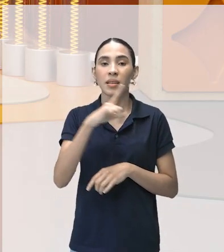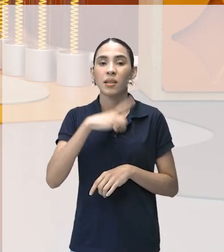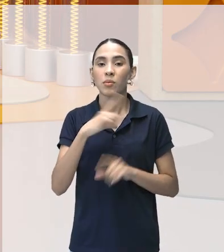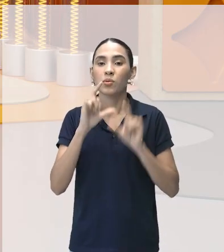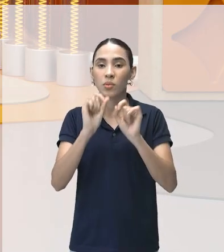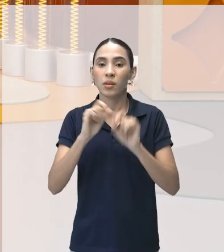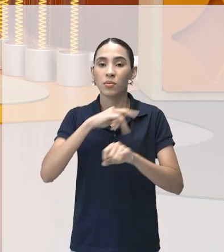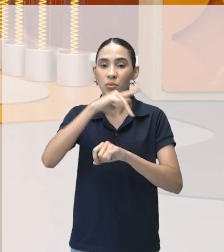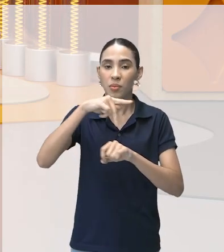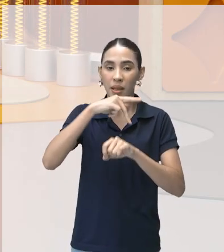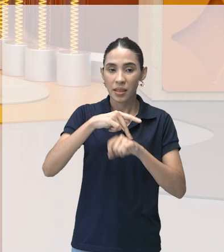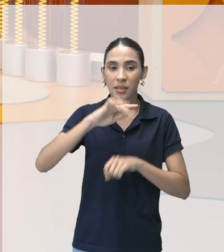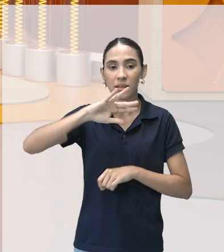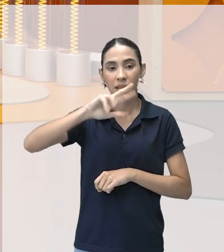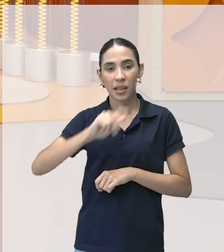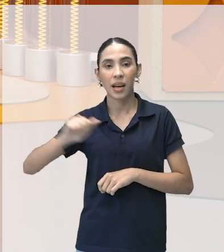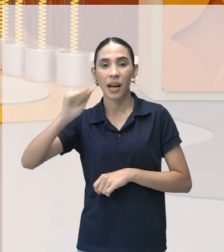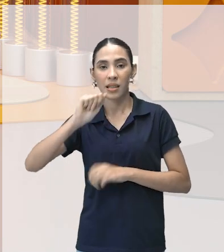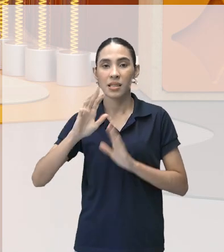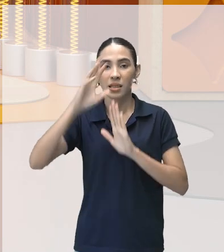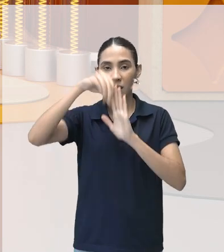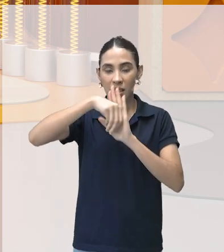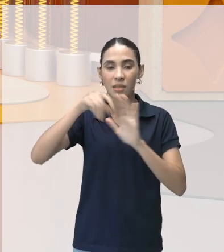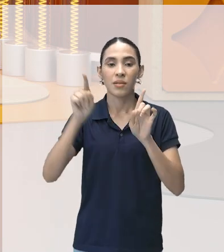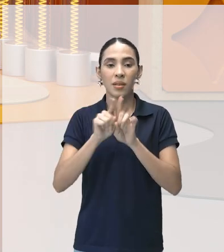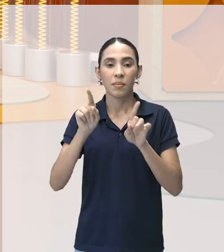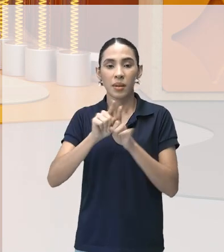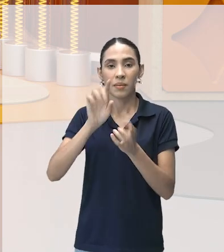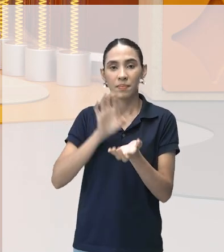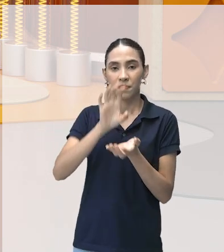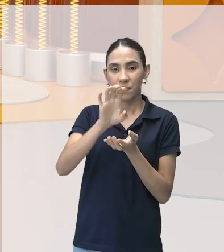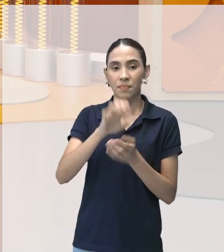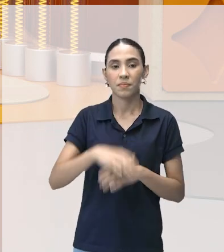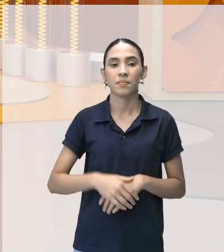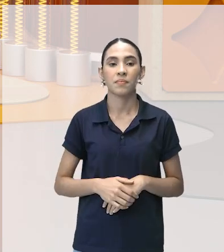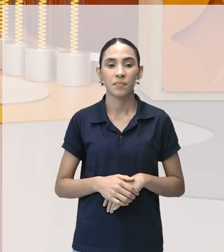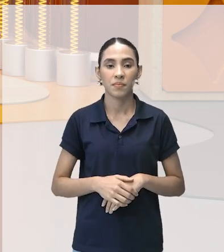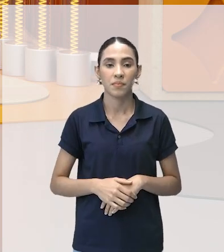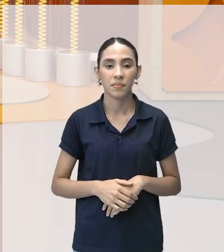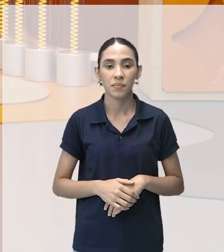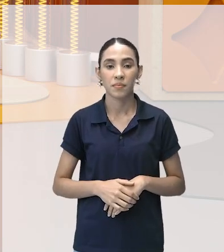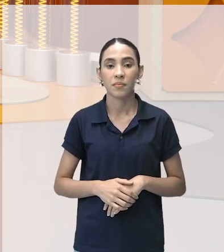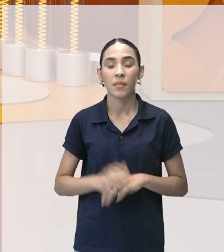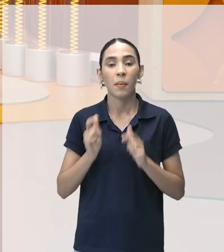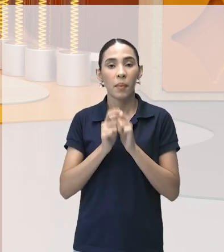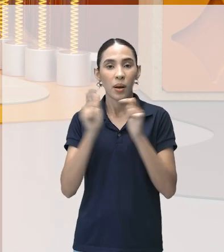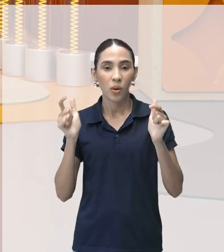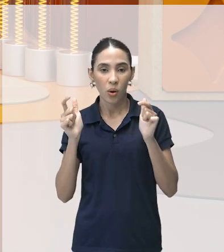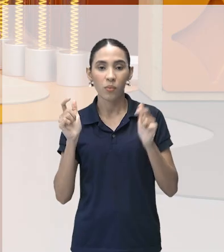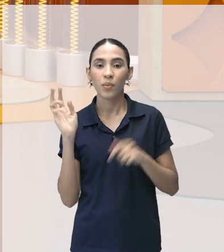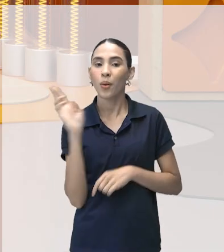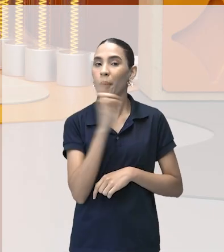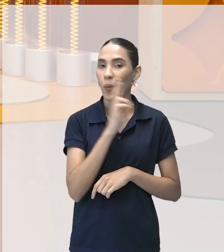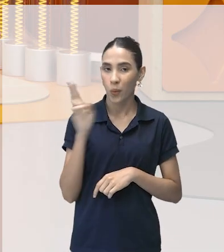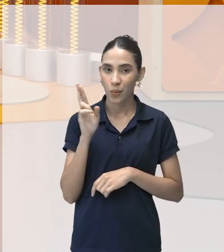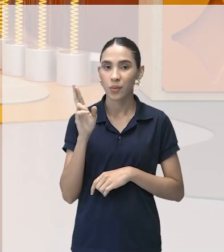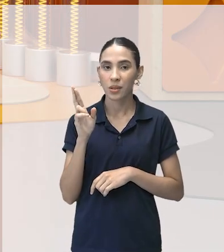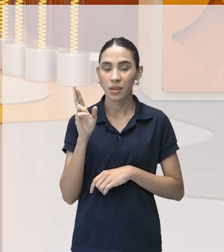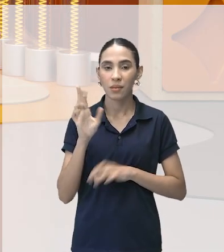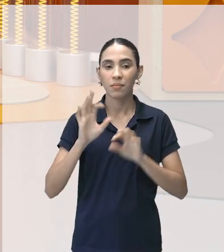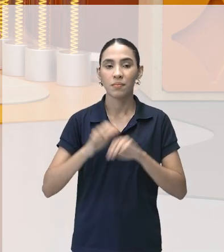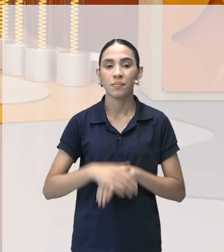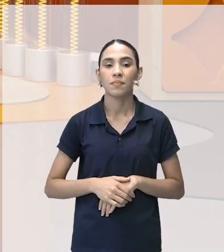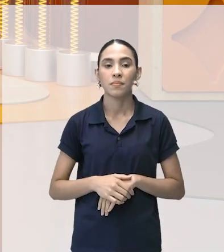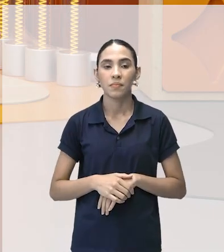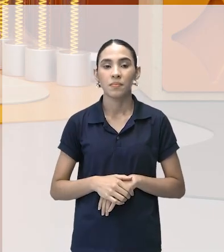teremos aí os países que estão na Ásia, né, que fazem parte aí da CEI. A maior parte da Rússia, né, sua grande